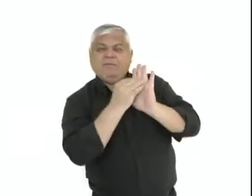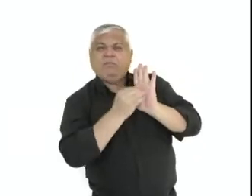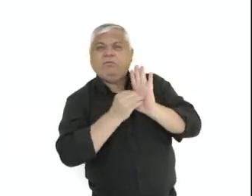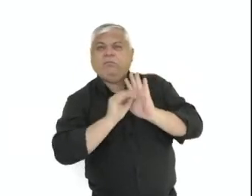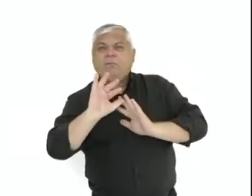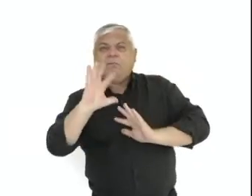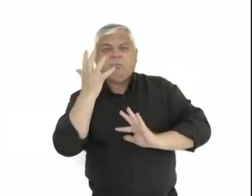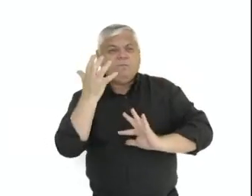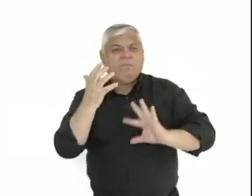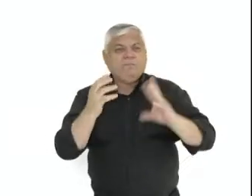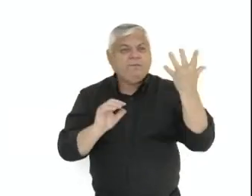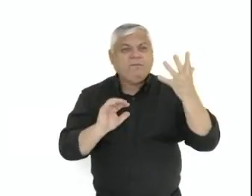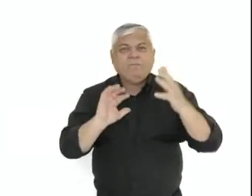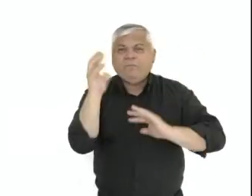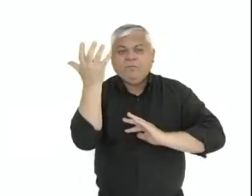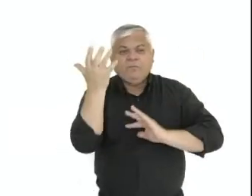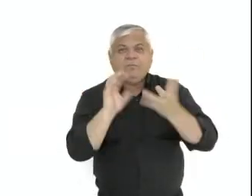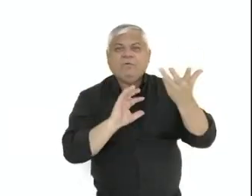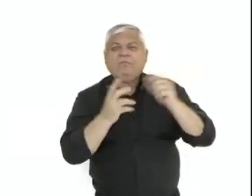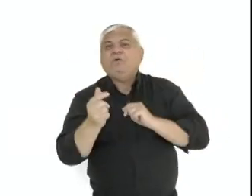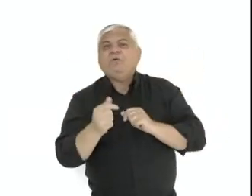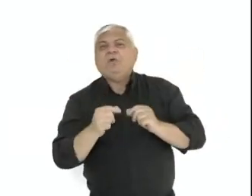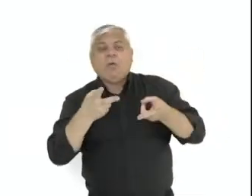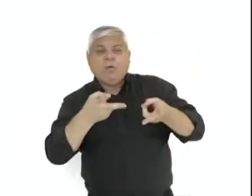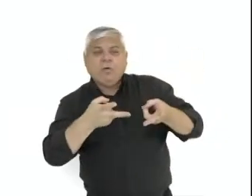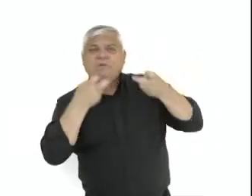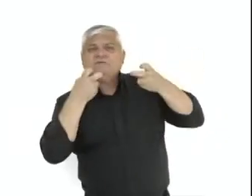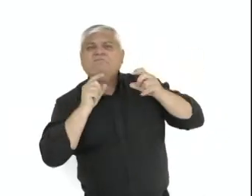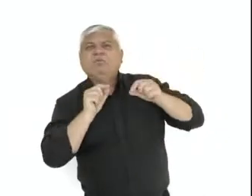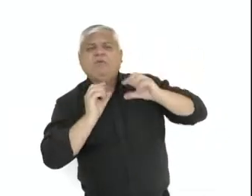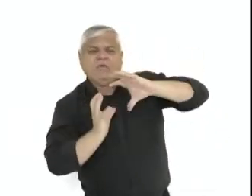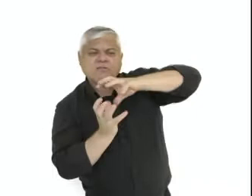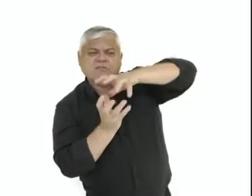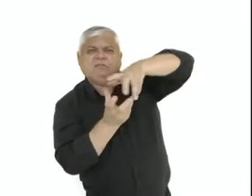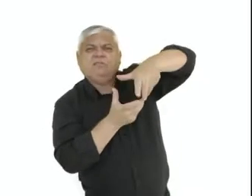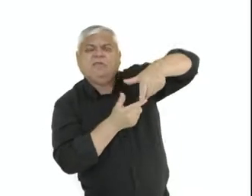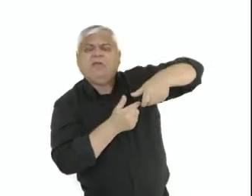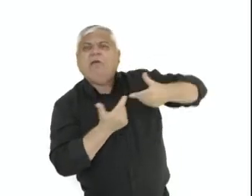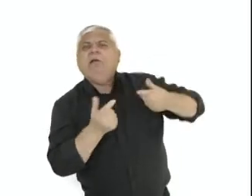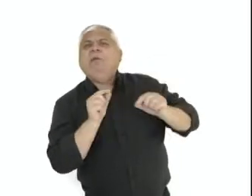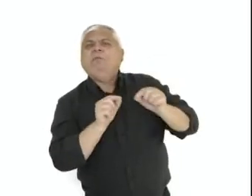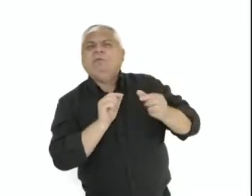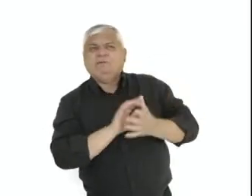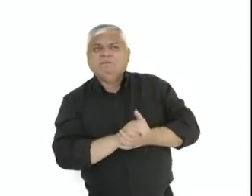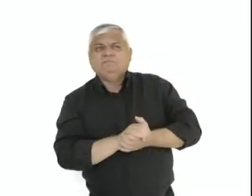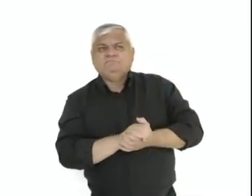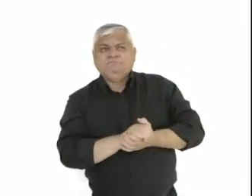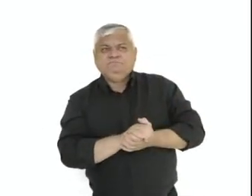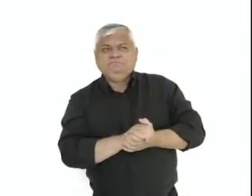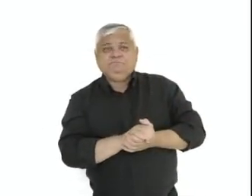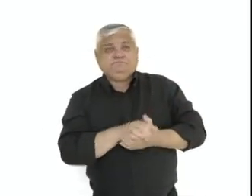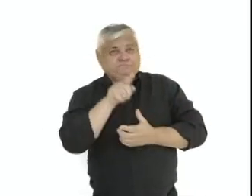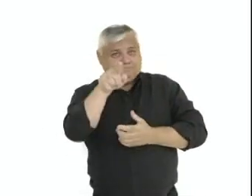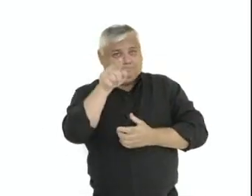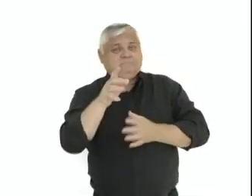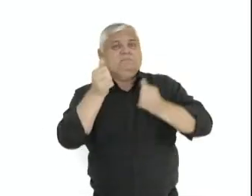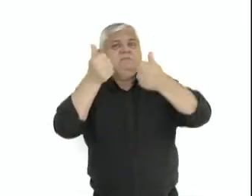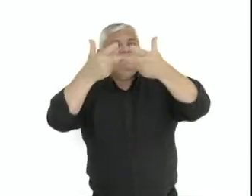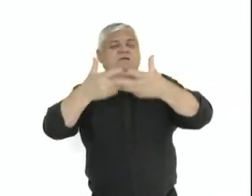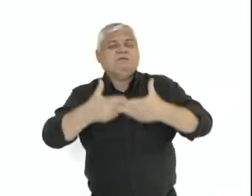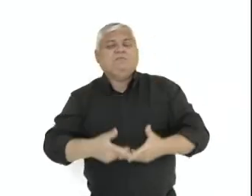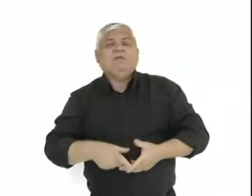longo do tempo, permitindo assim observar a ocorrência de muitos fenômenos. Explique quais